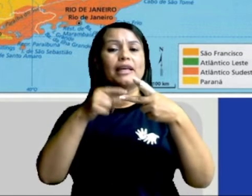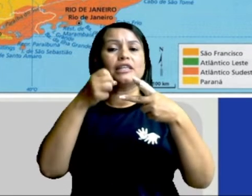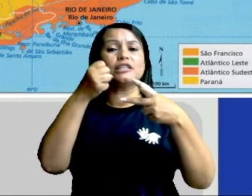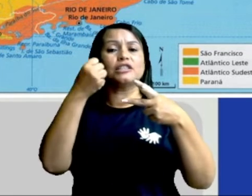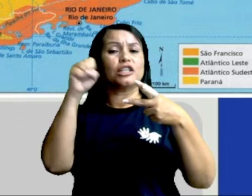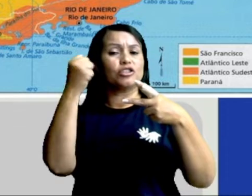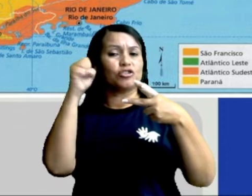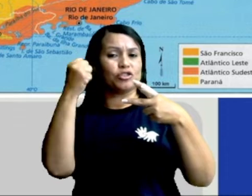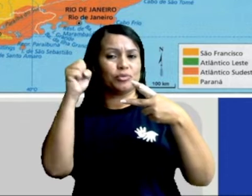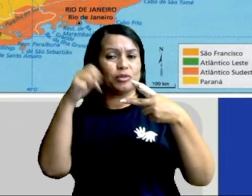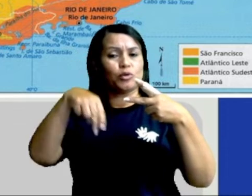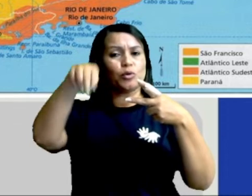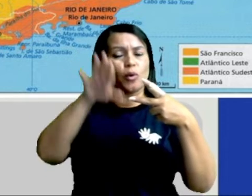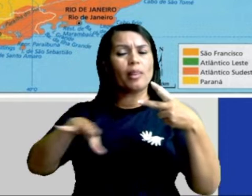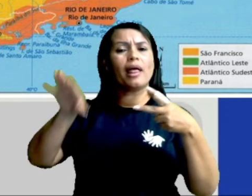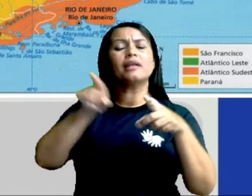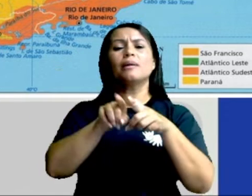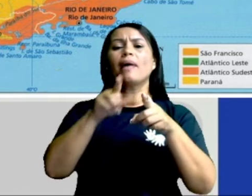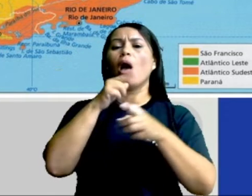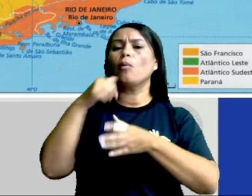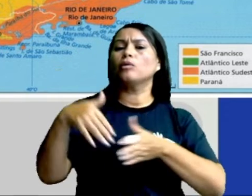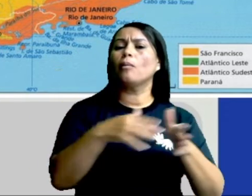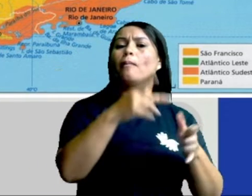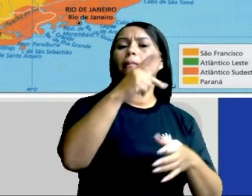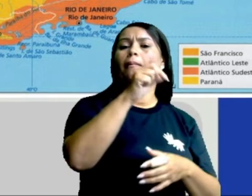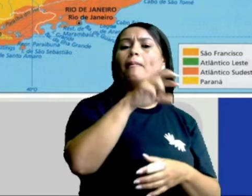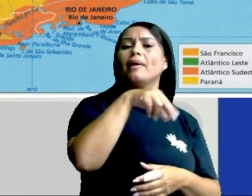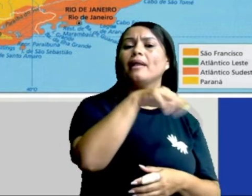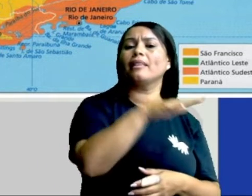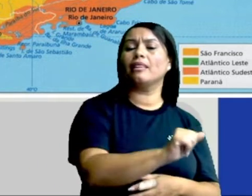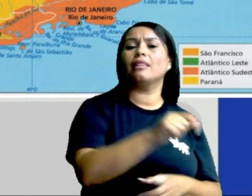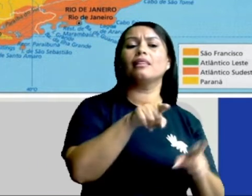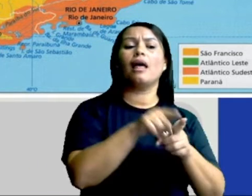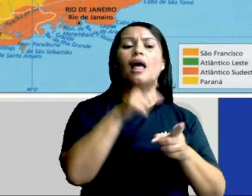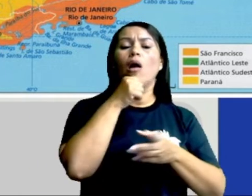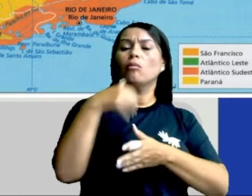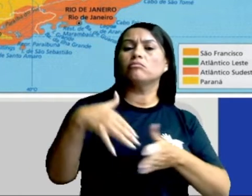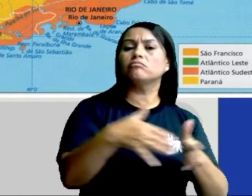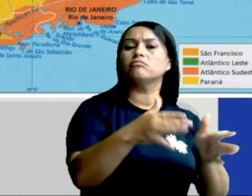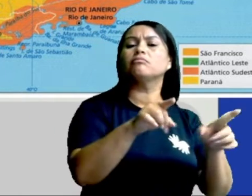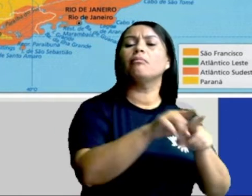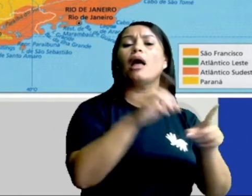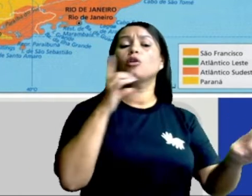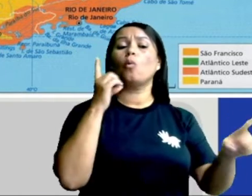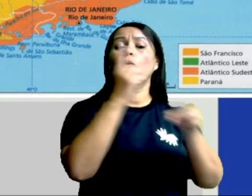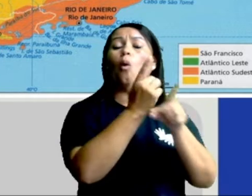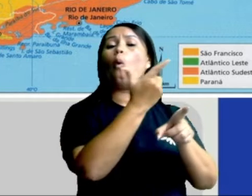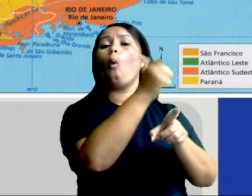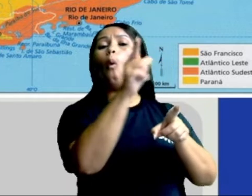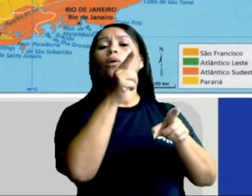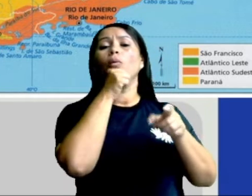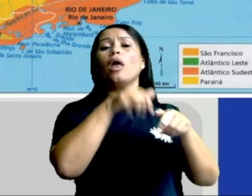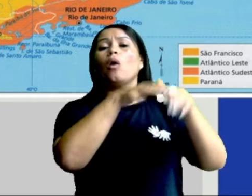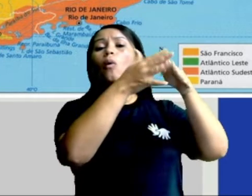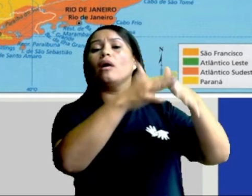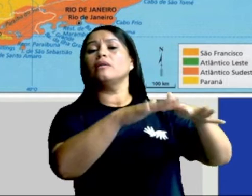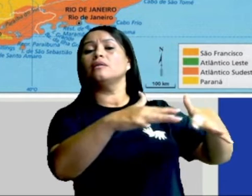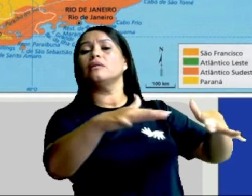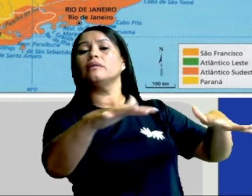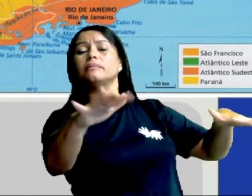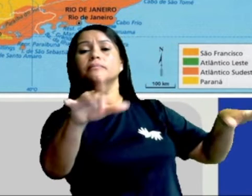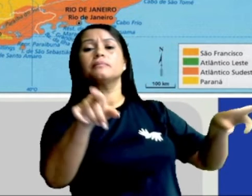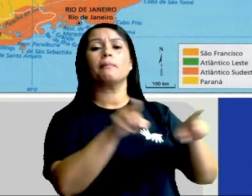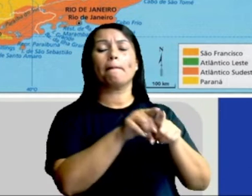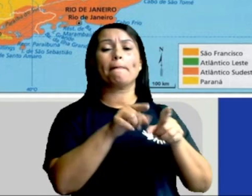Rio Paraná ele vai exatamente caminhar no outro sentido aí, sudoeste, tá? E até encontrar outros rios importantes e formar aí,